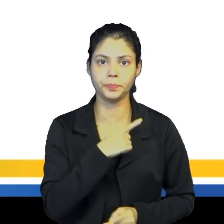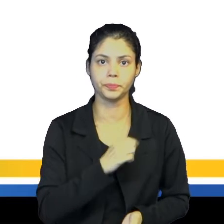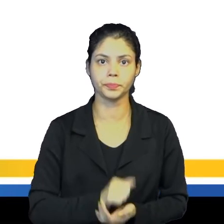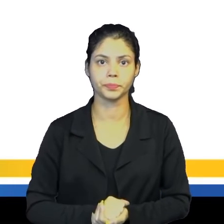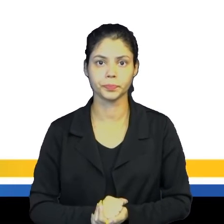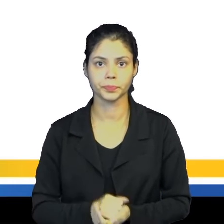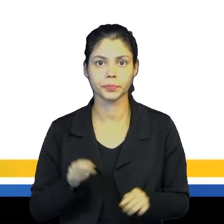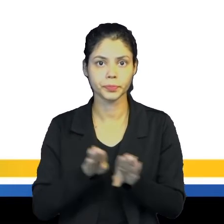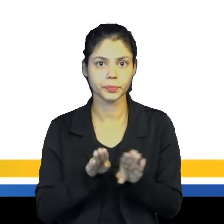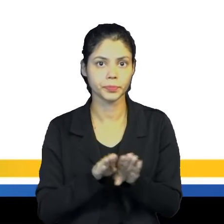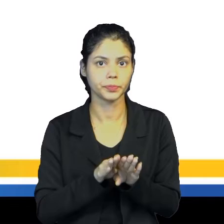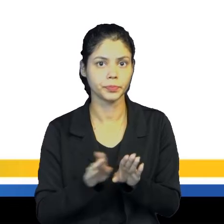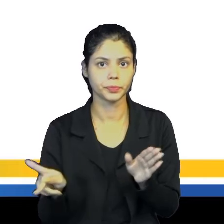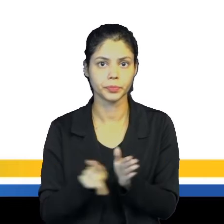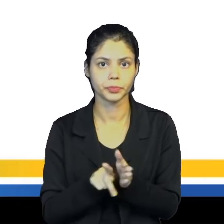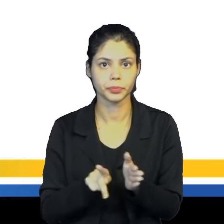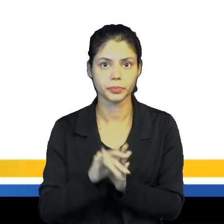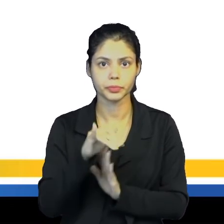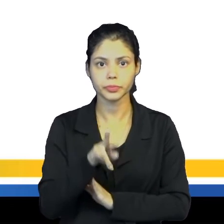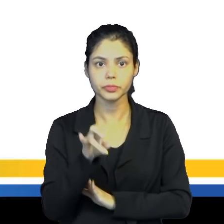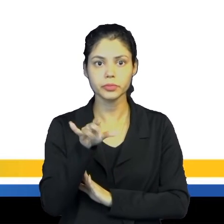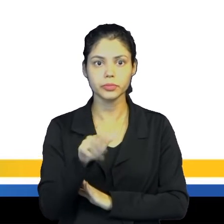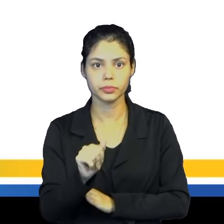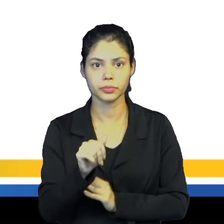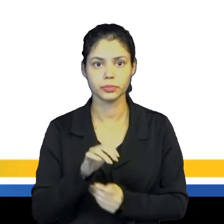permanece praticamente intacta.